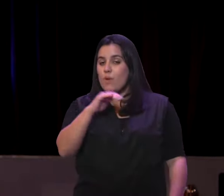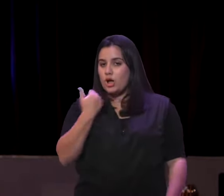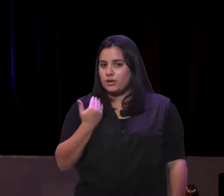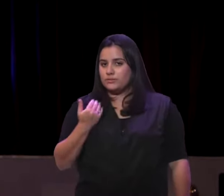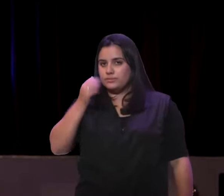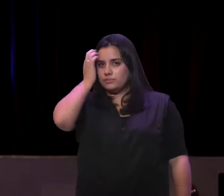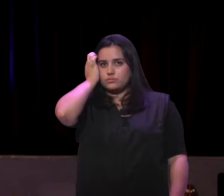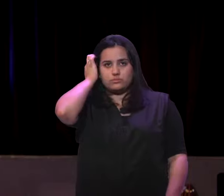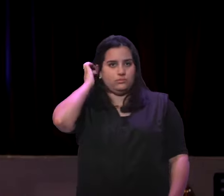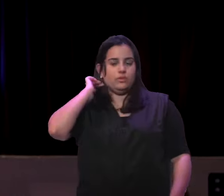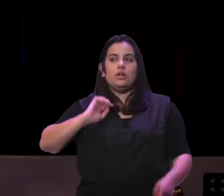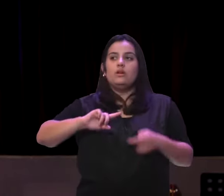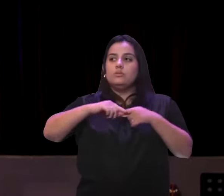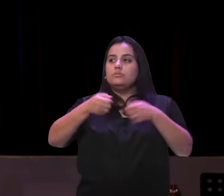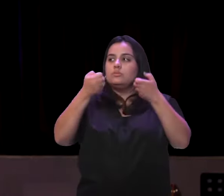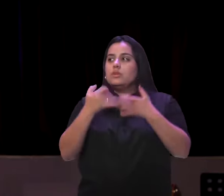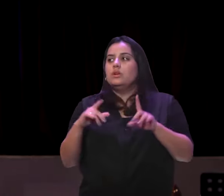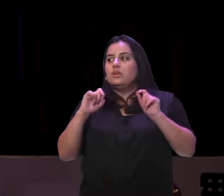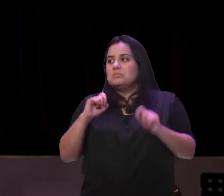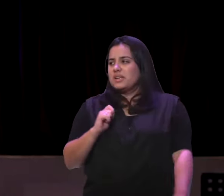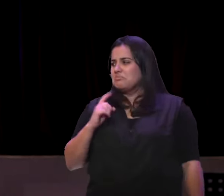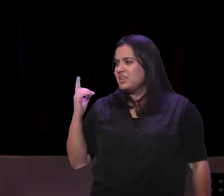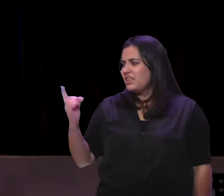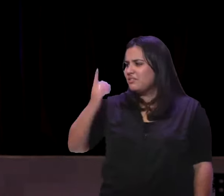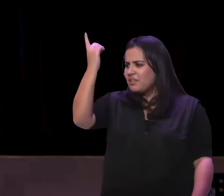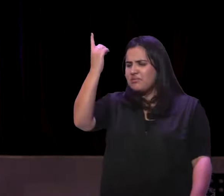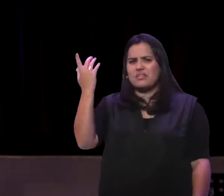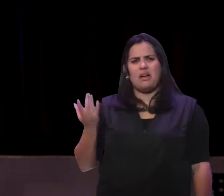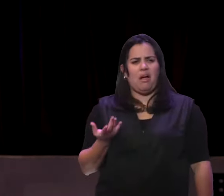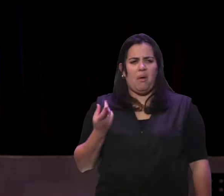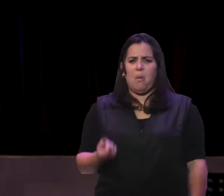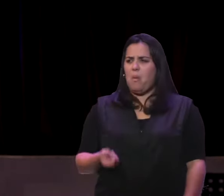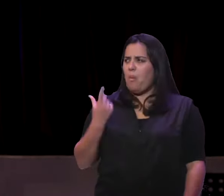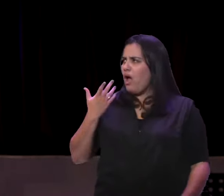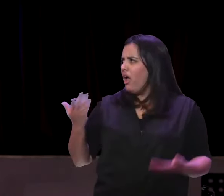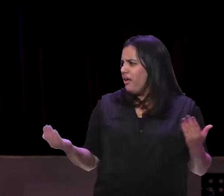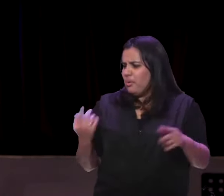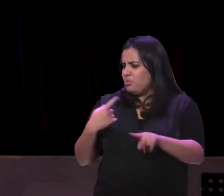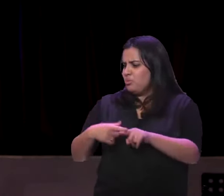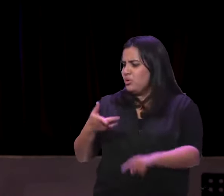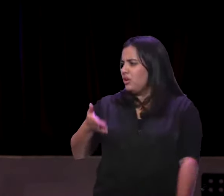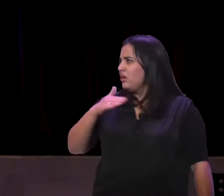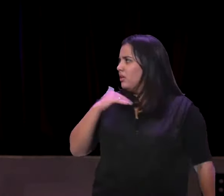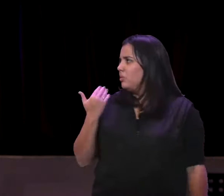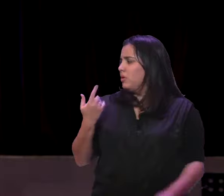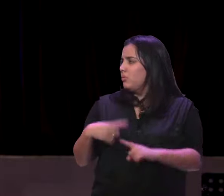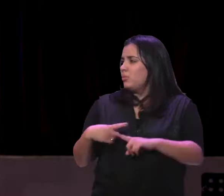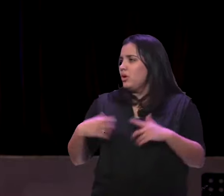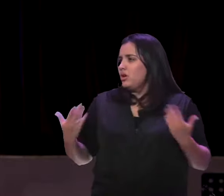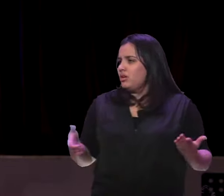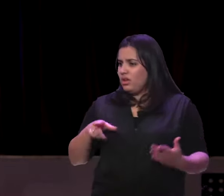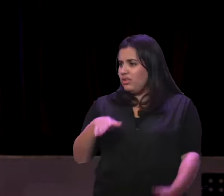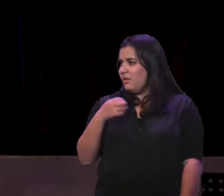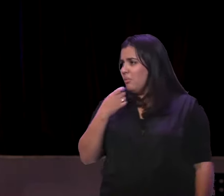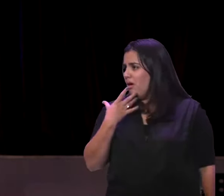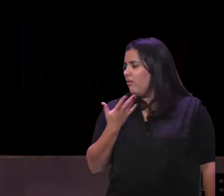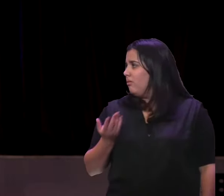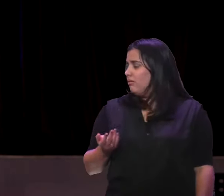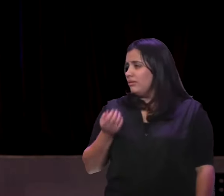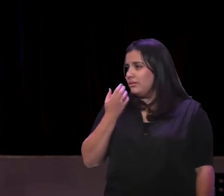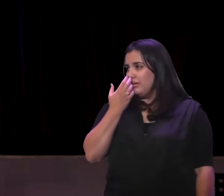depois disso a Bíblia diz que Davi ficou alarmado, ele falou, ué, por que ele morreu? Ele estava com boas